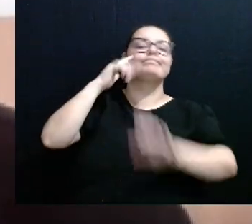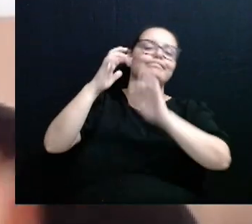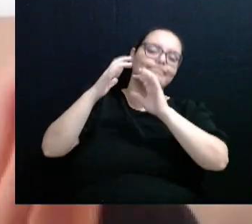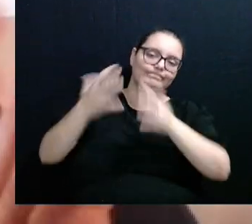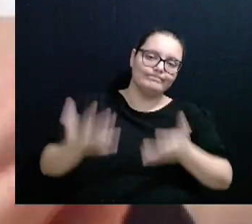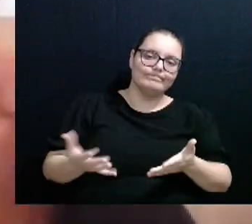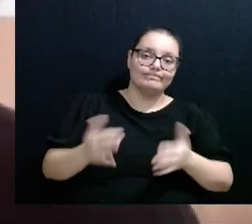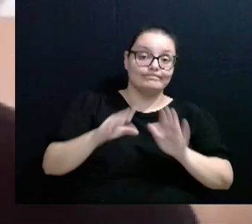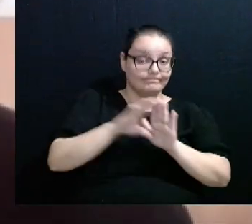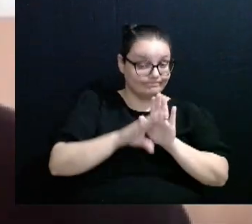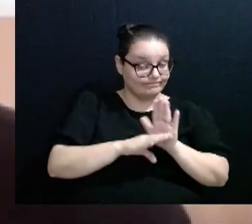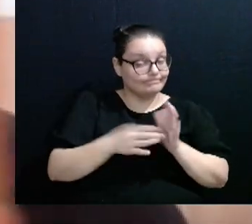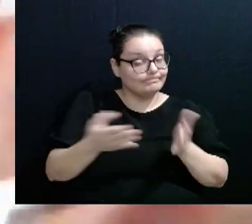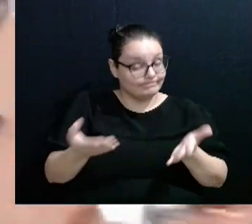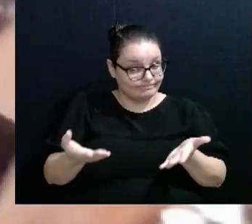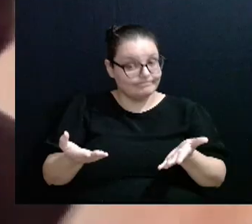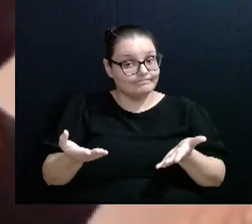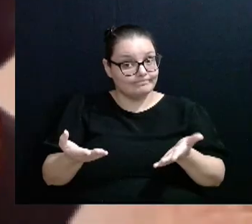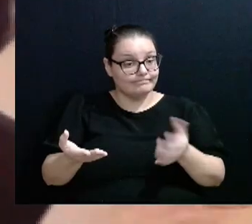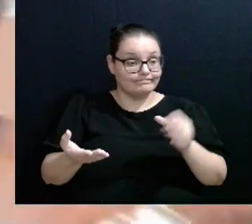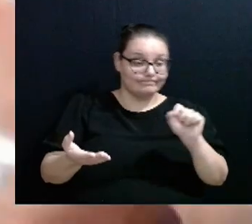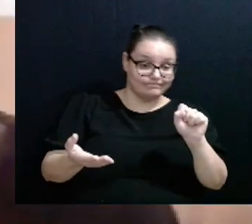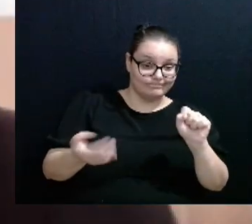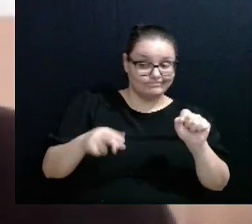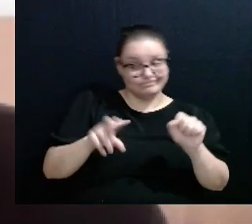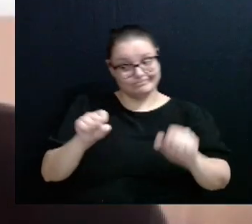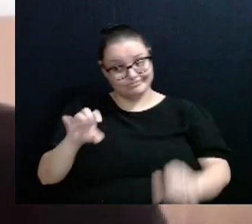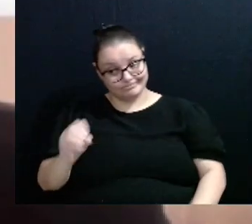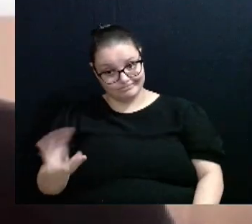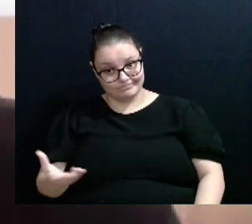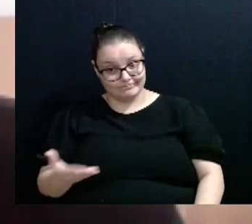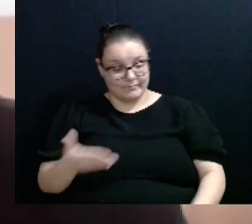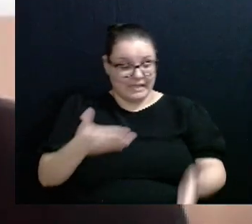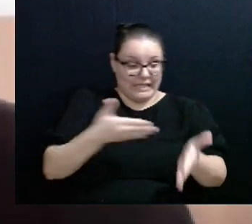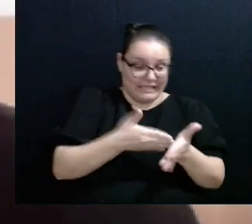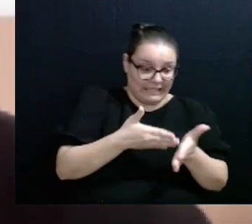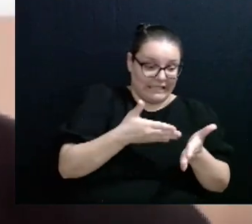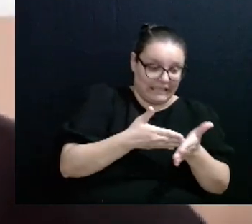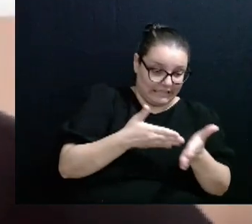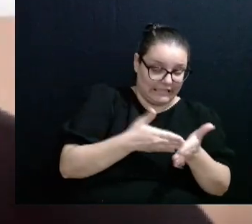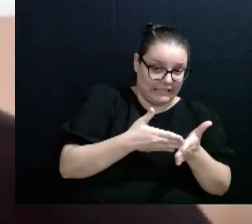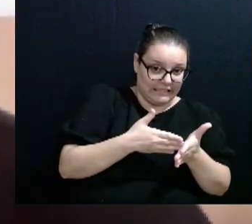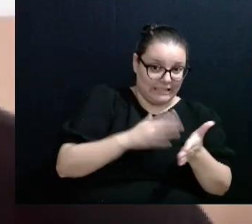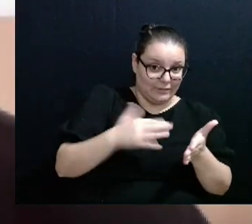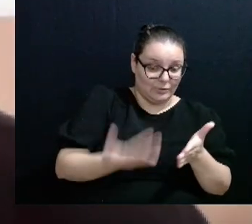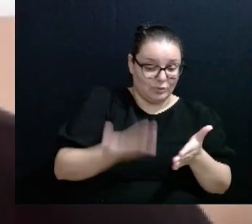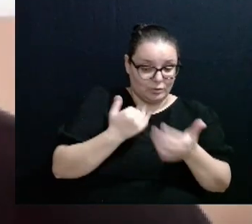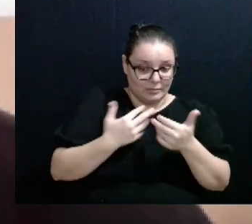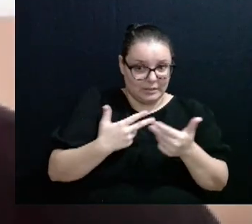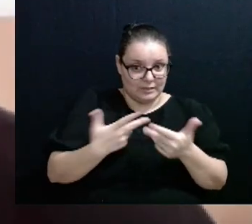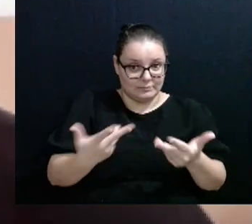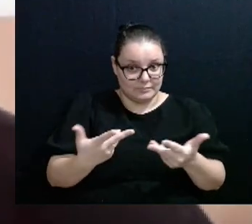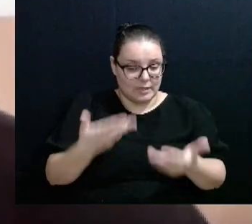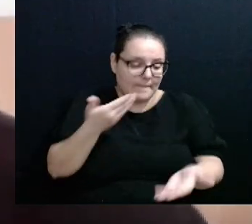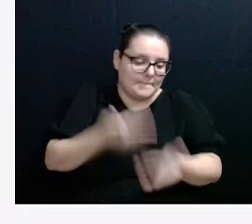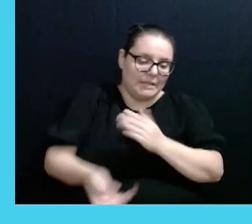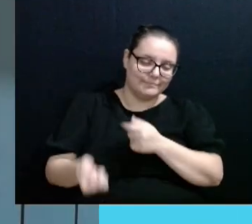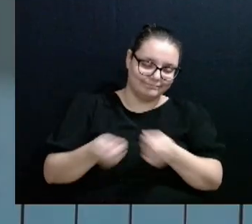programado, 880, se você restringe demais, você tem mais risco de perda de